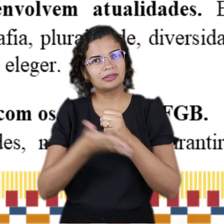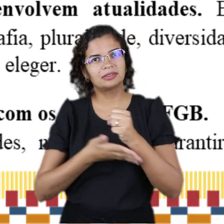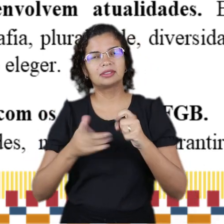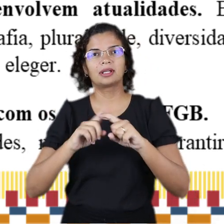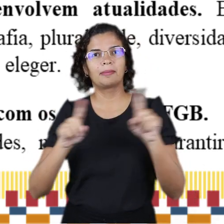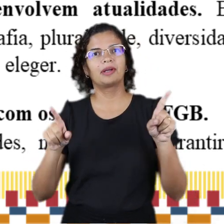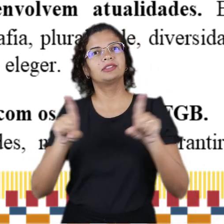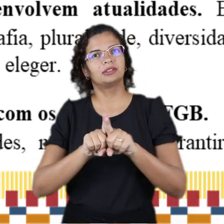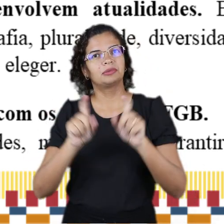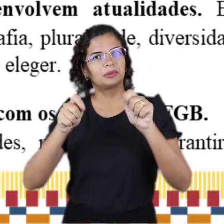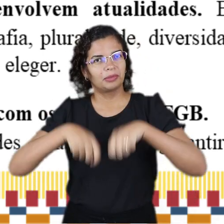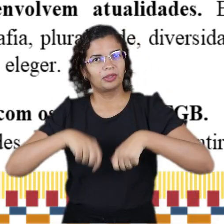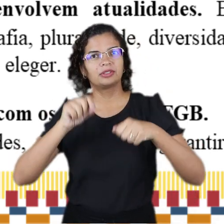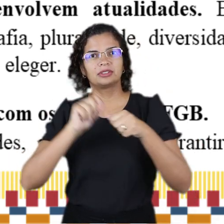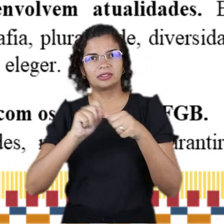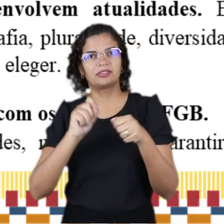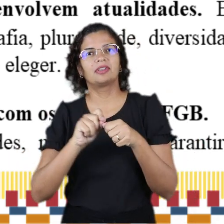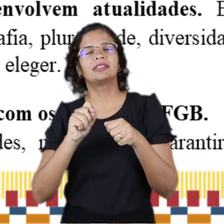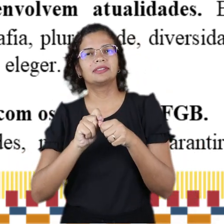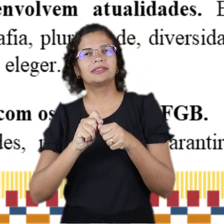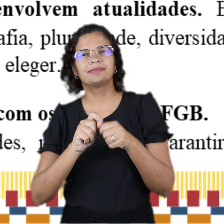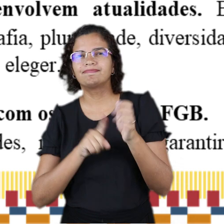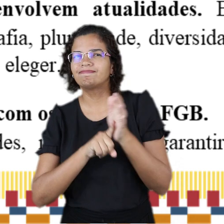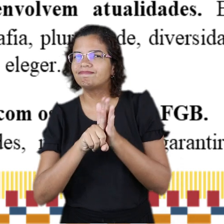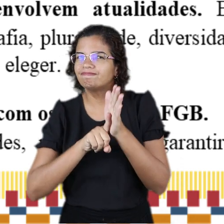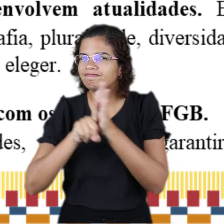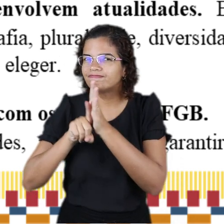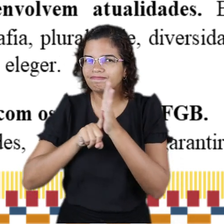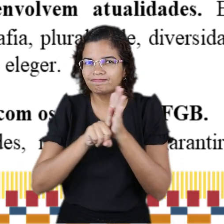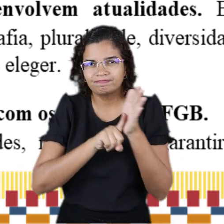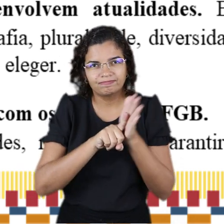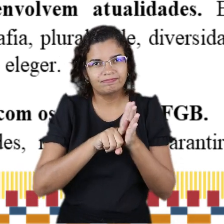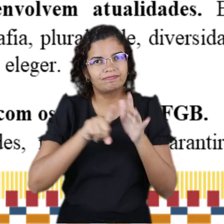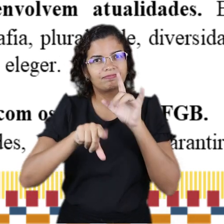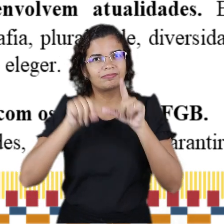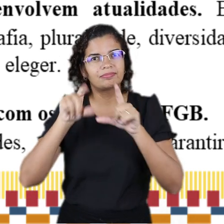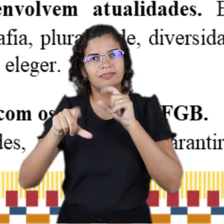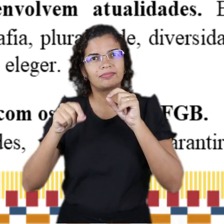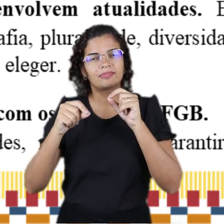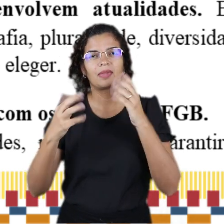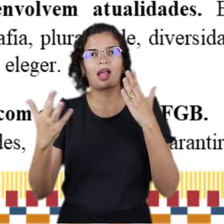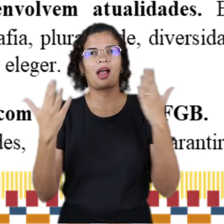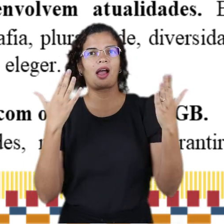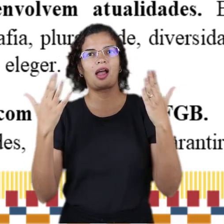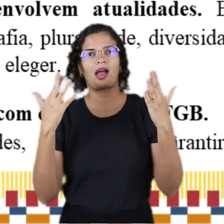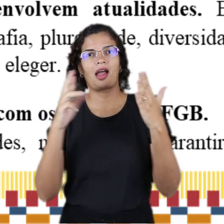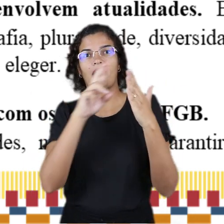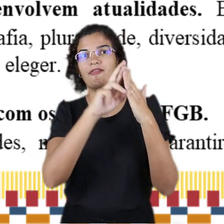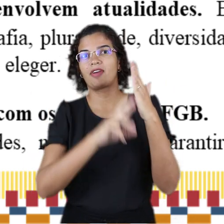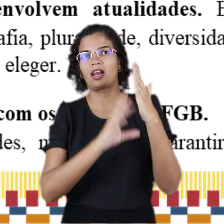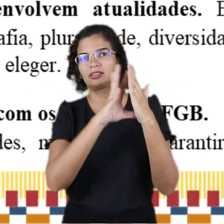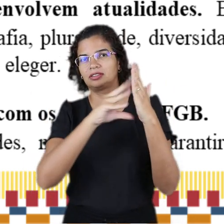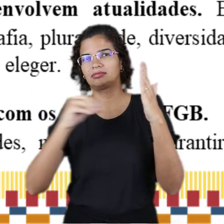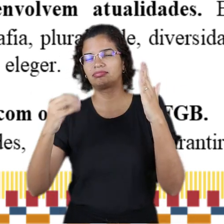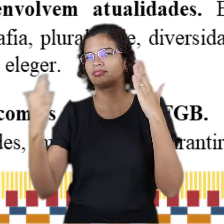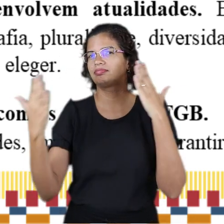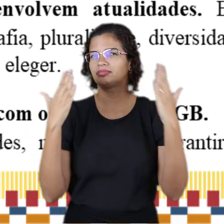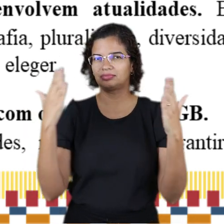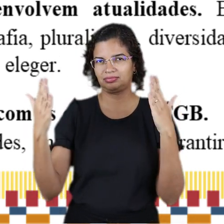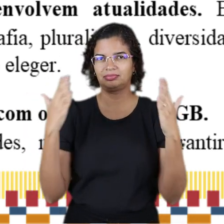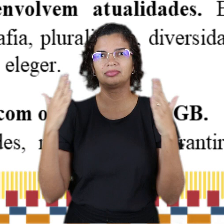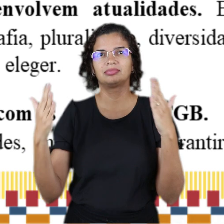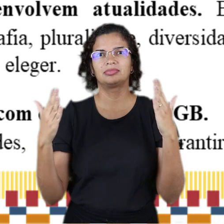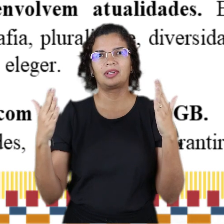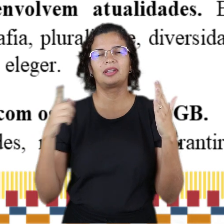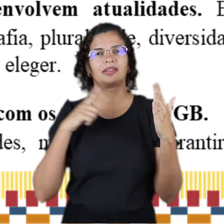eleger, inclusive outros temas que ele pode ter suscitado ali no seu envolvimento de trabalho por turma, né,